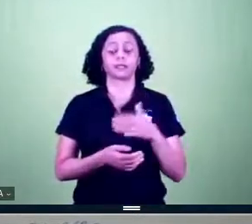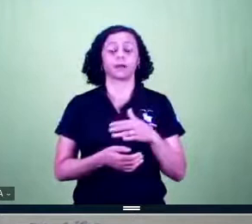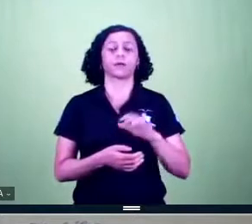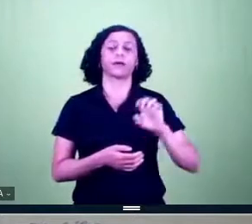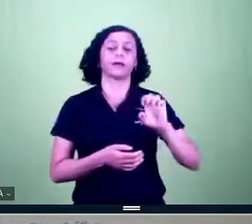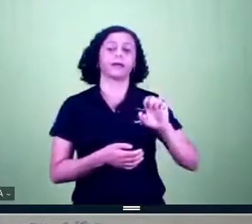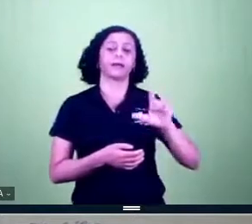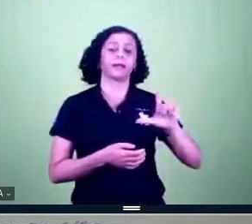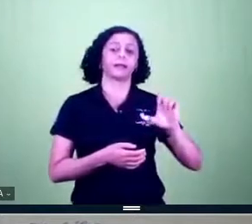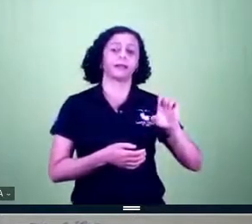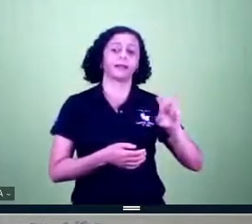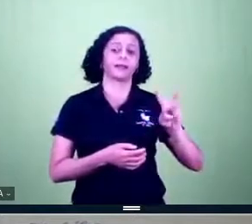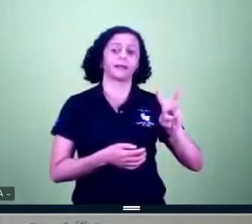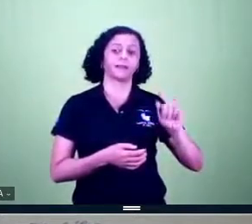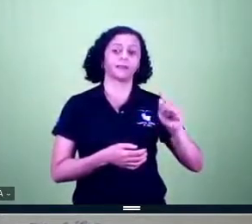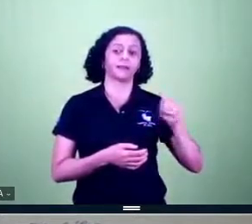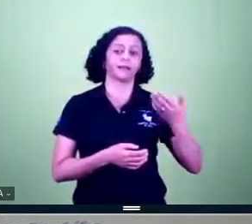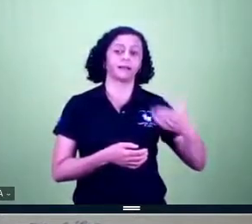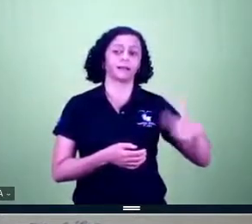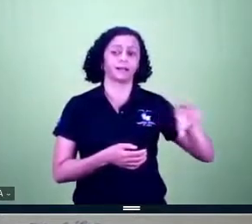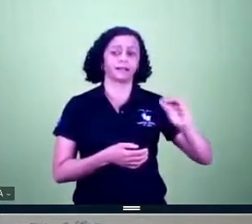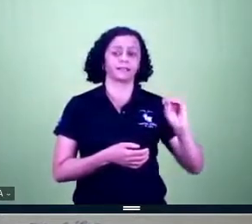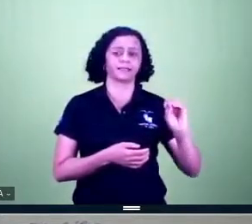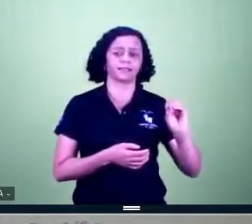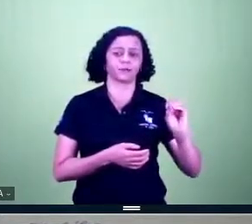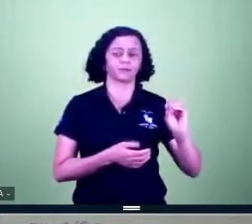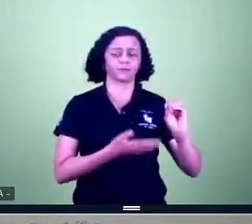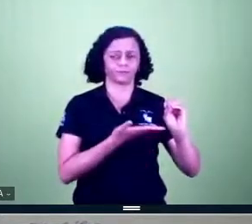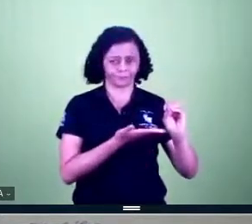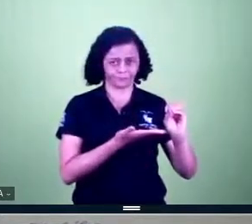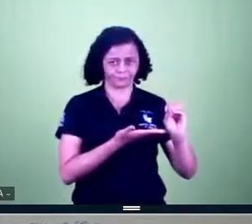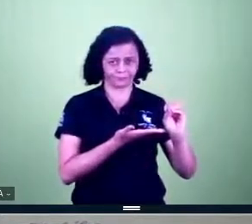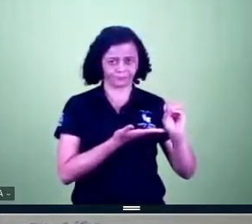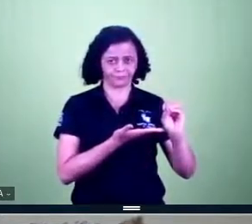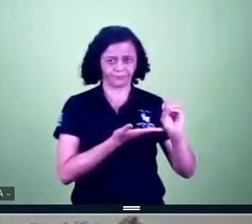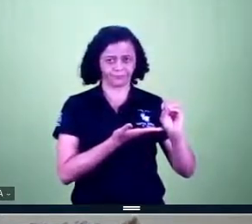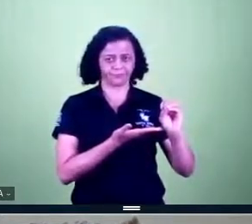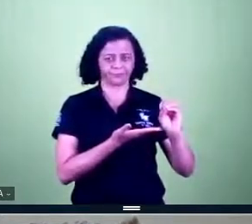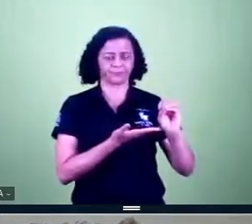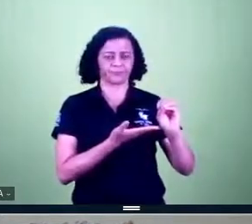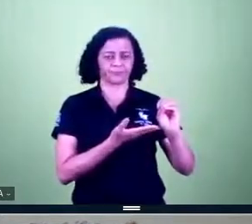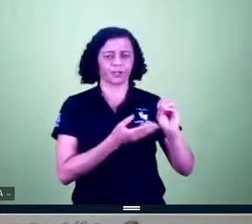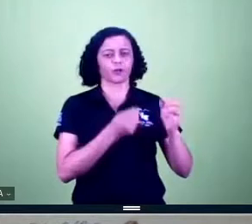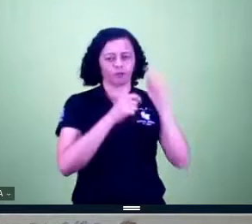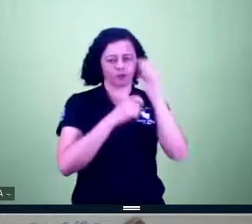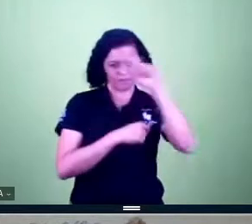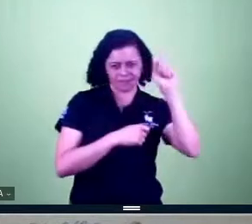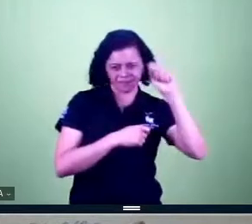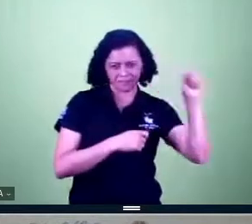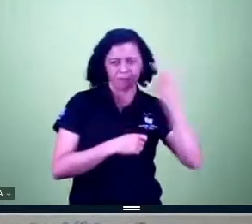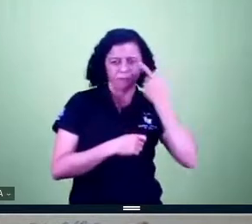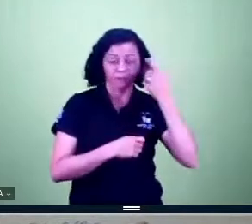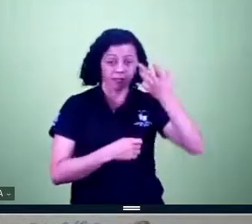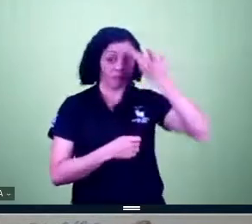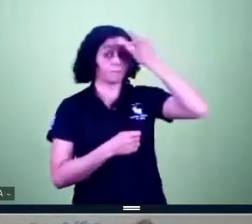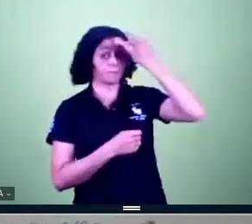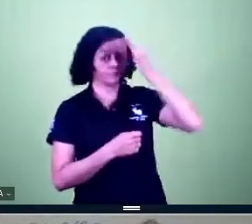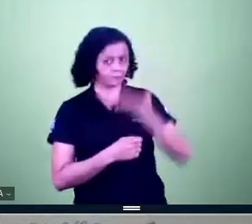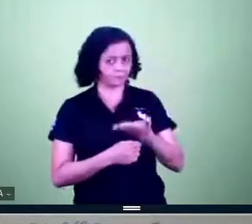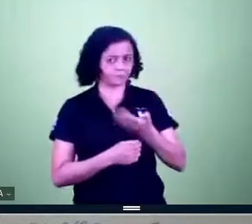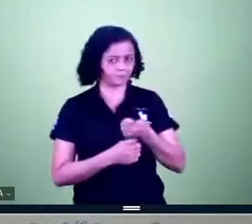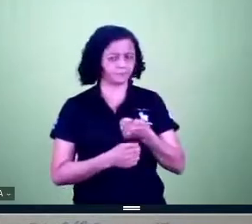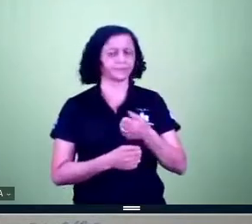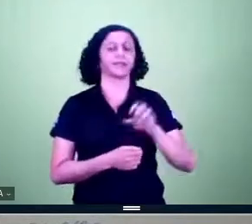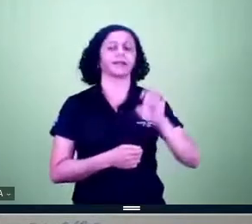de elevação. Vou até anotar aqui em cima para vocês guardarem, tá? Isso daqui, a minha fonte, é